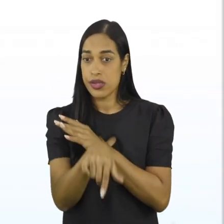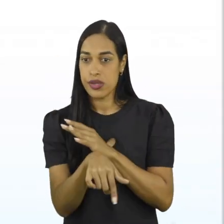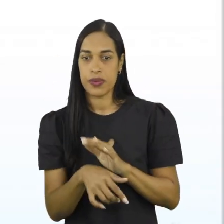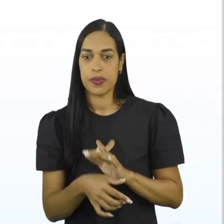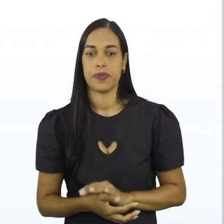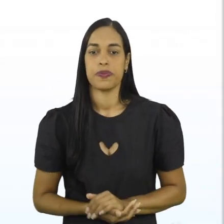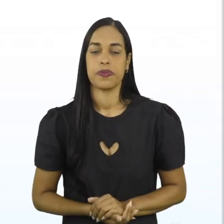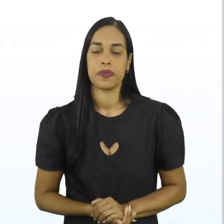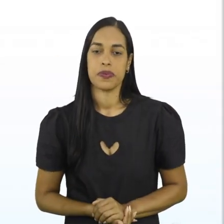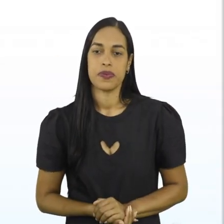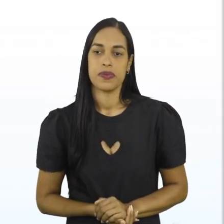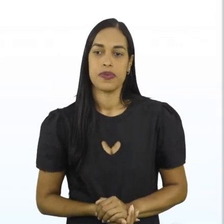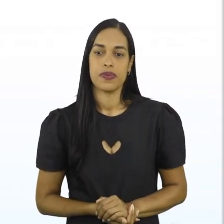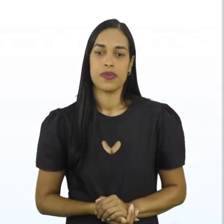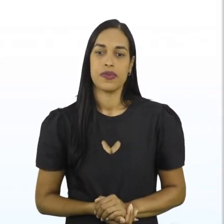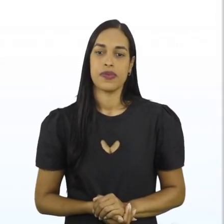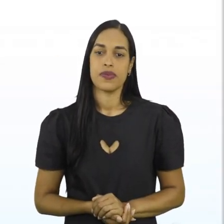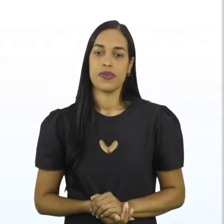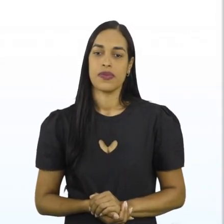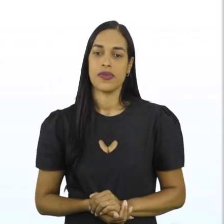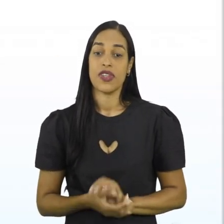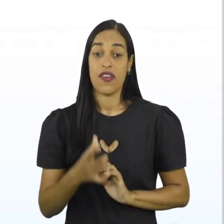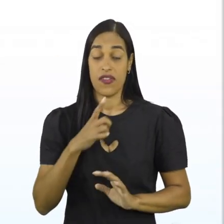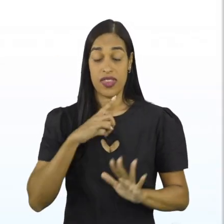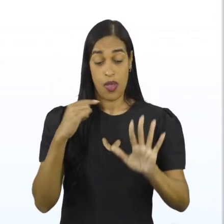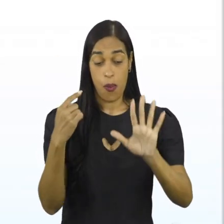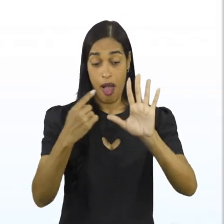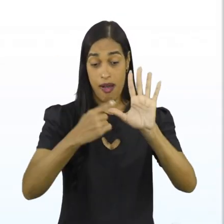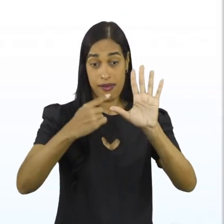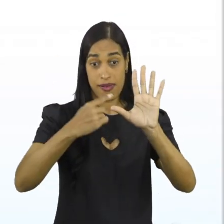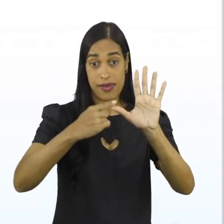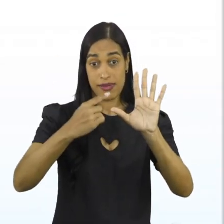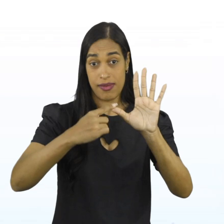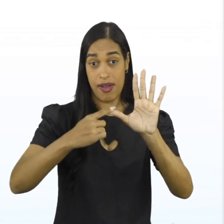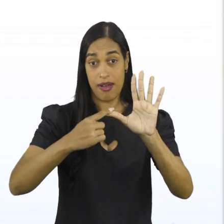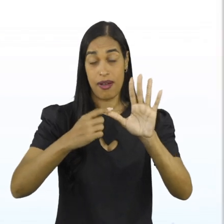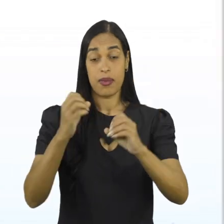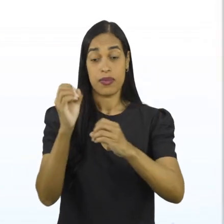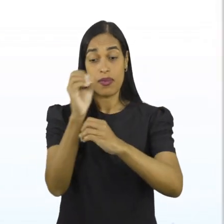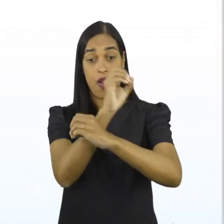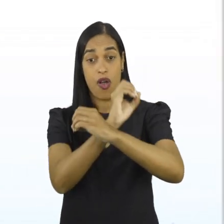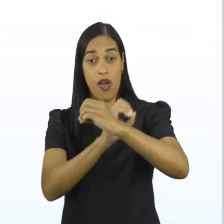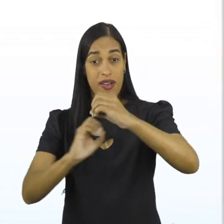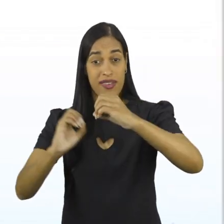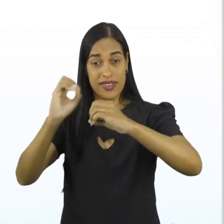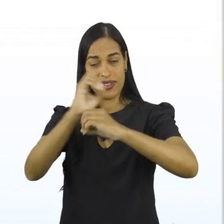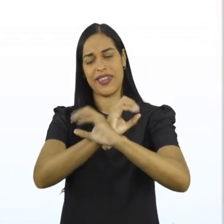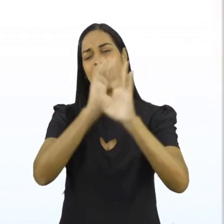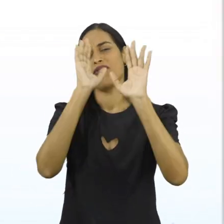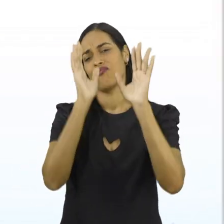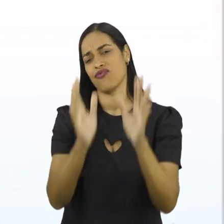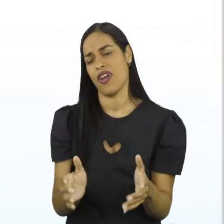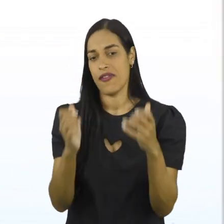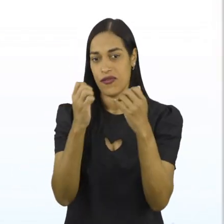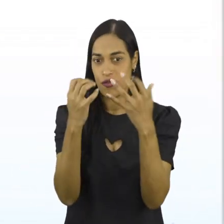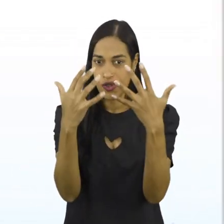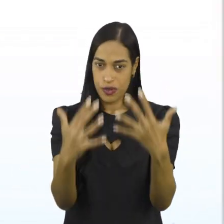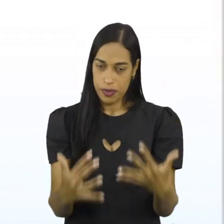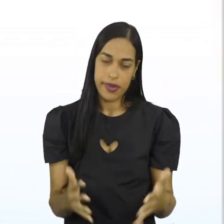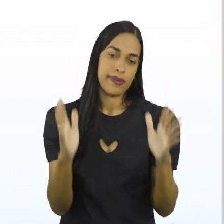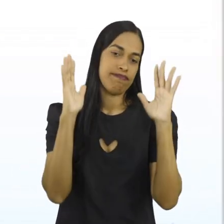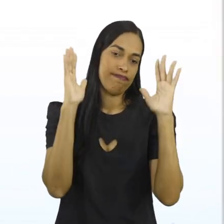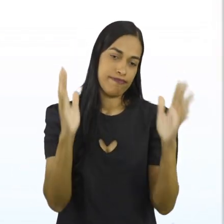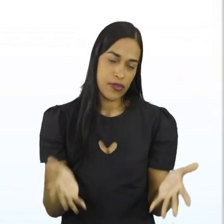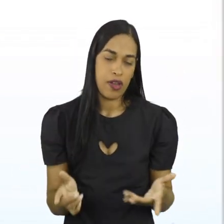assim, depois dos centríolos, eu vou ter uma quinta organela, que também já foi bastante falada, e ela é falada.